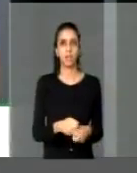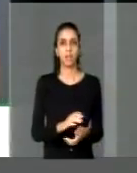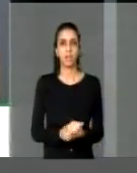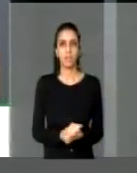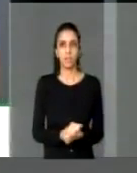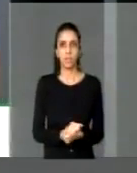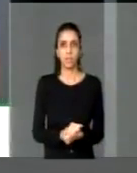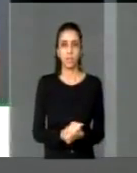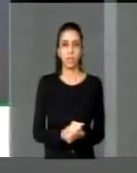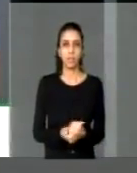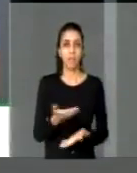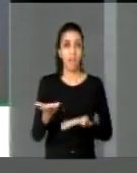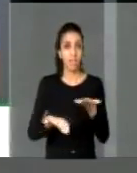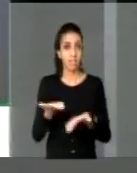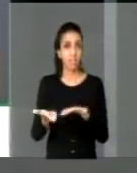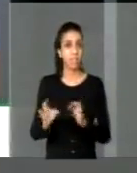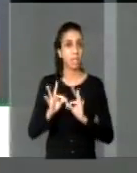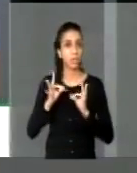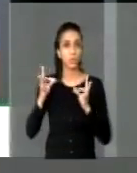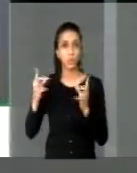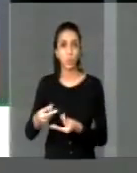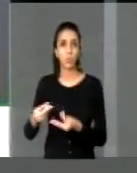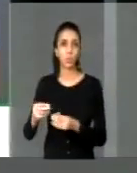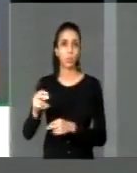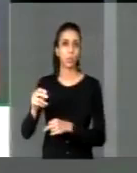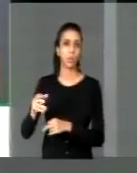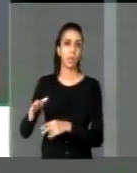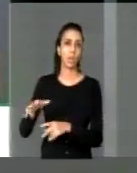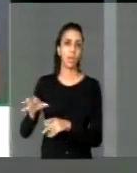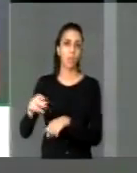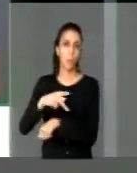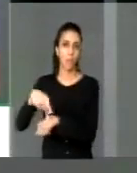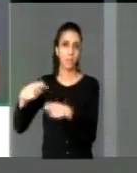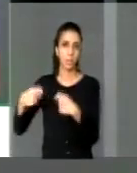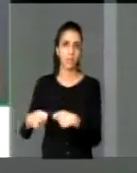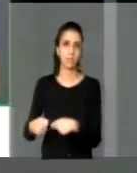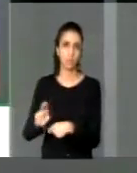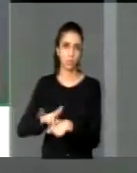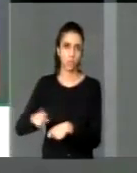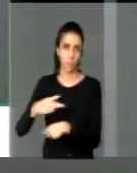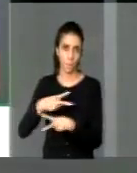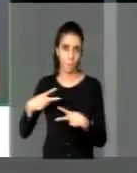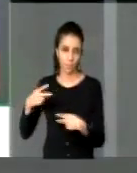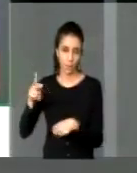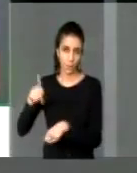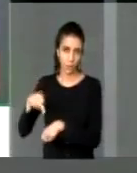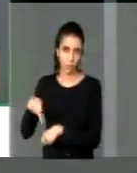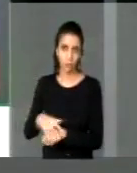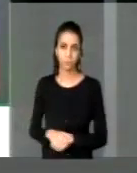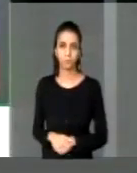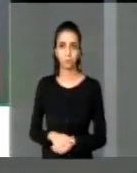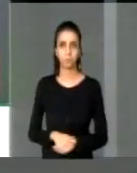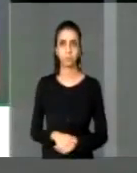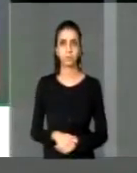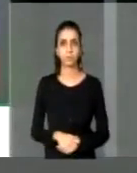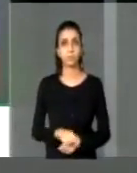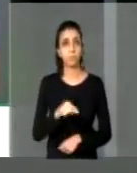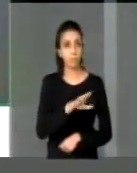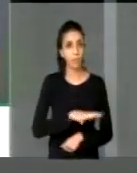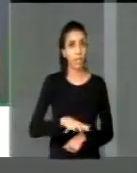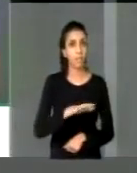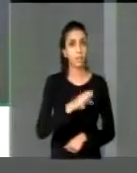petróleo e gás no país. A cadeia produtiva de petróleo e gás é uma das que mais agrega valor em nossa